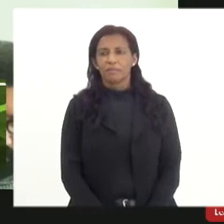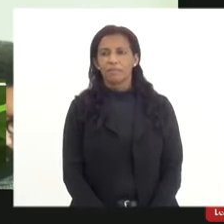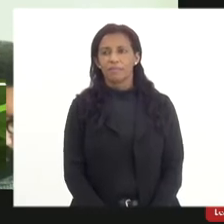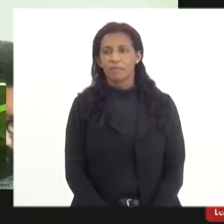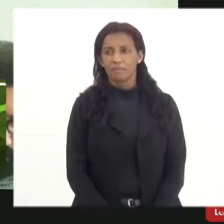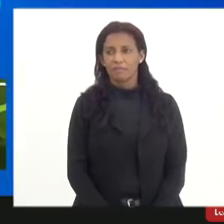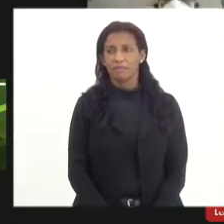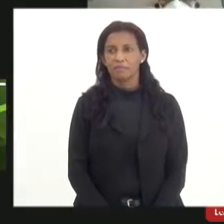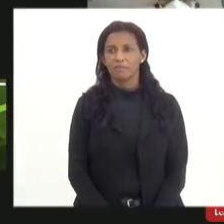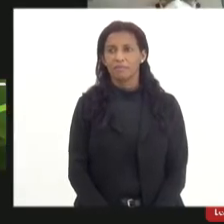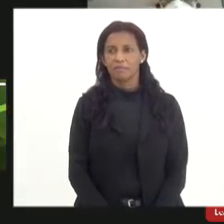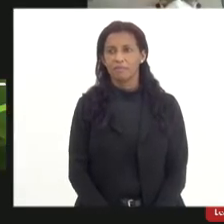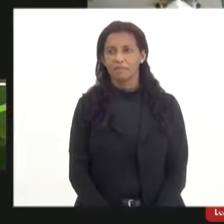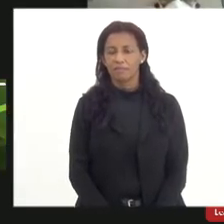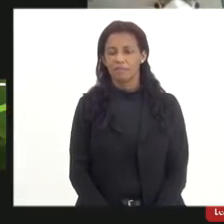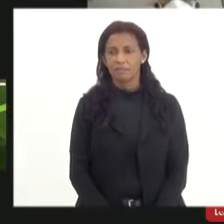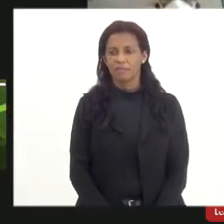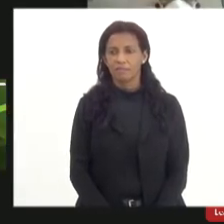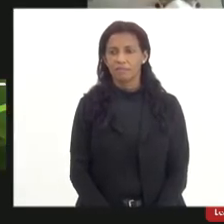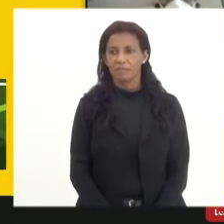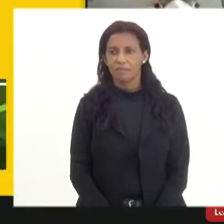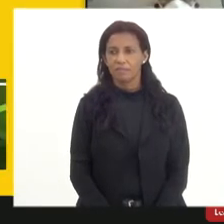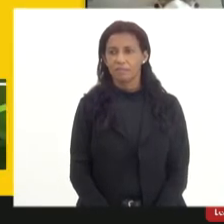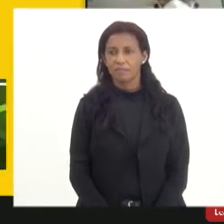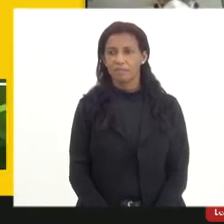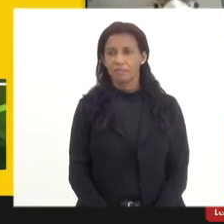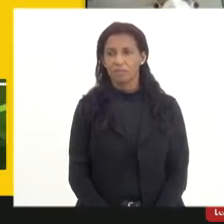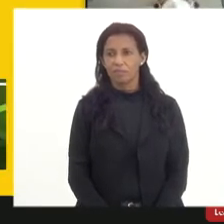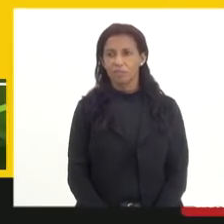Já aceitou aí, Lucas?